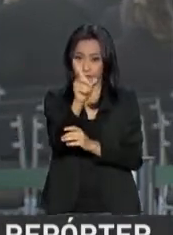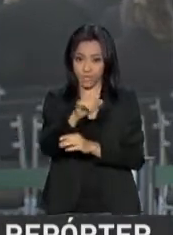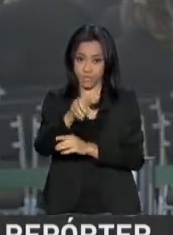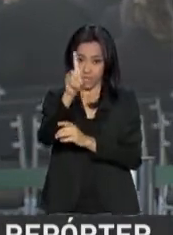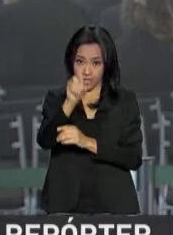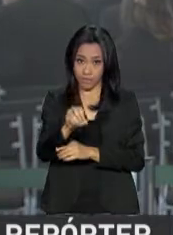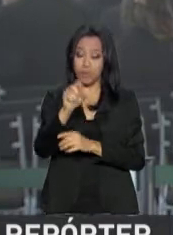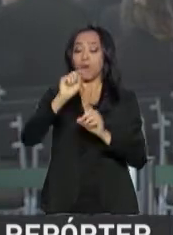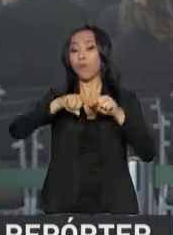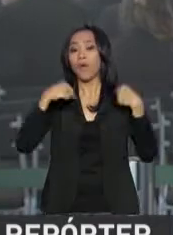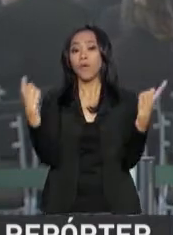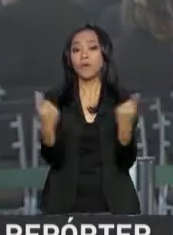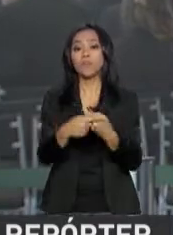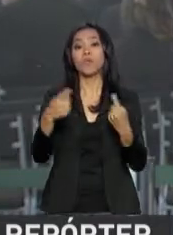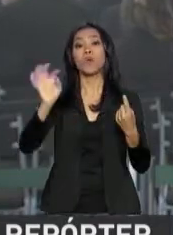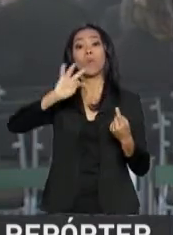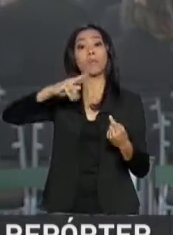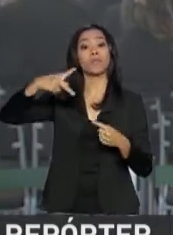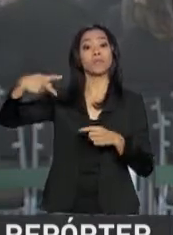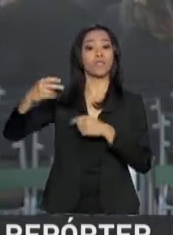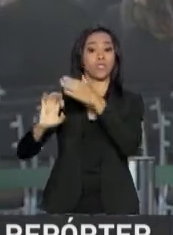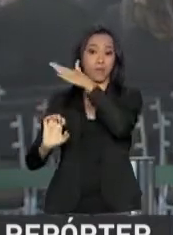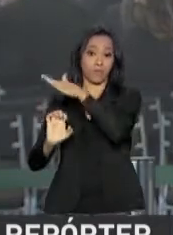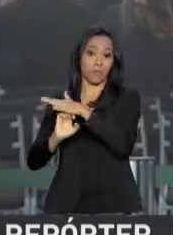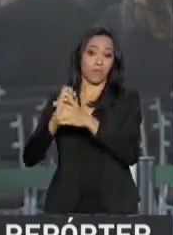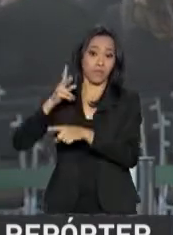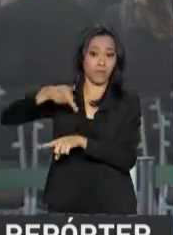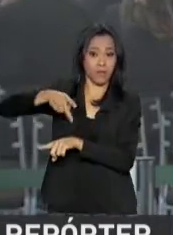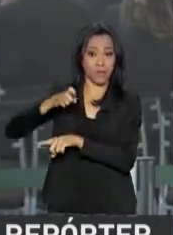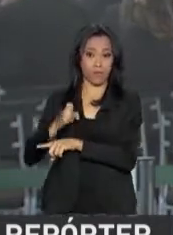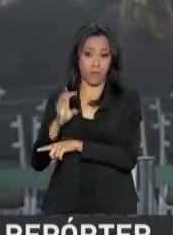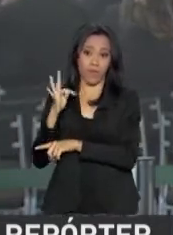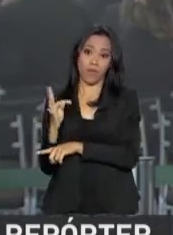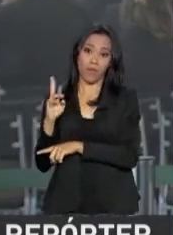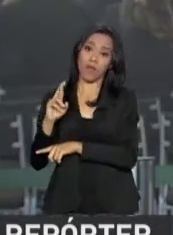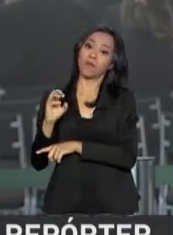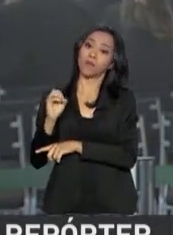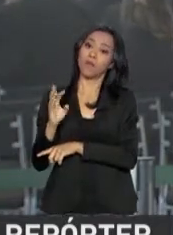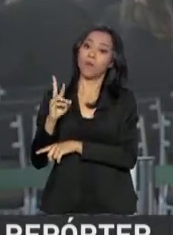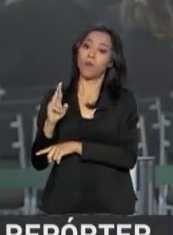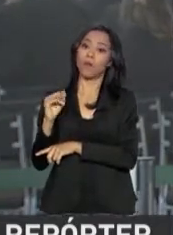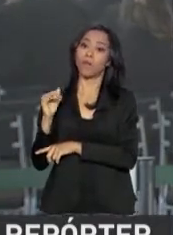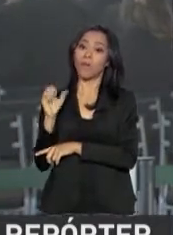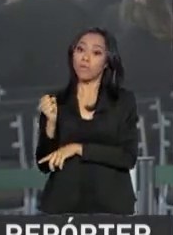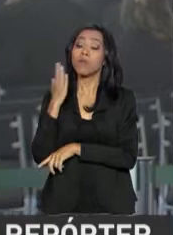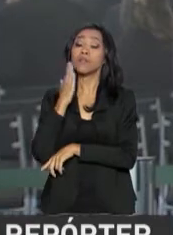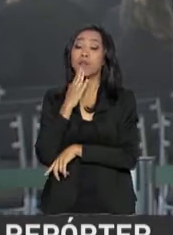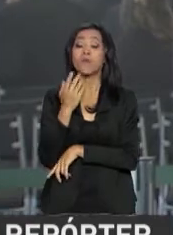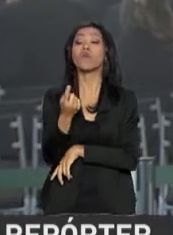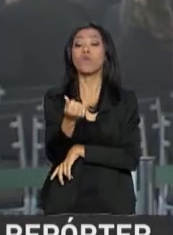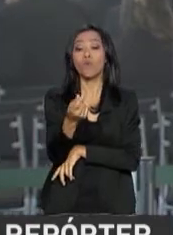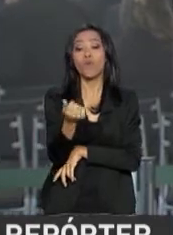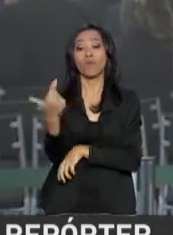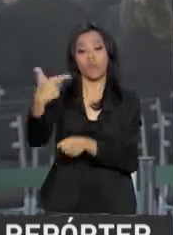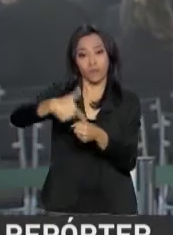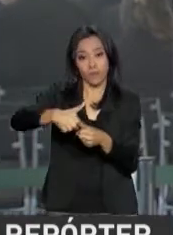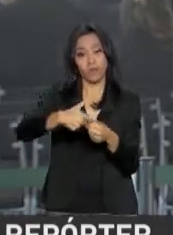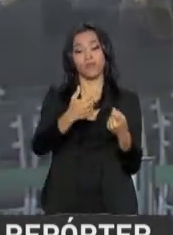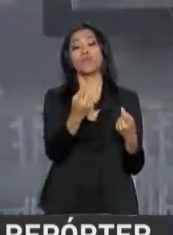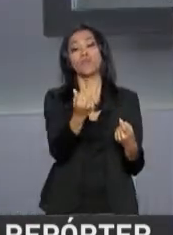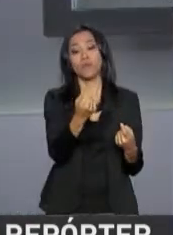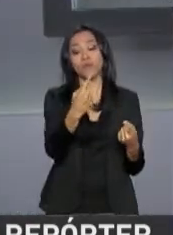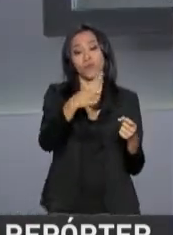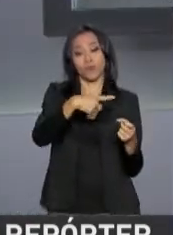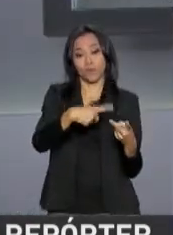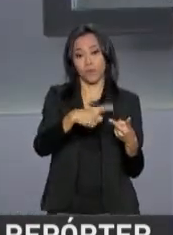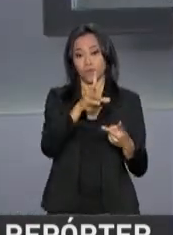com o presidente da petrobras pedro parente para discutir a alta no preço da gasolina e do diesel está isso